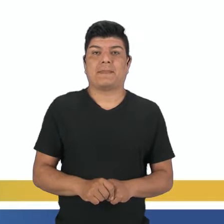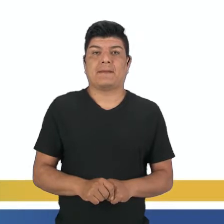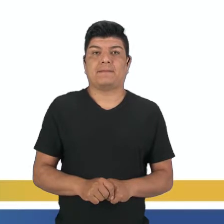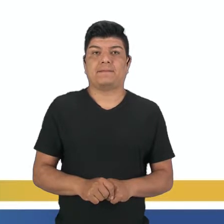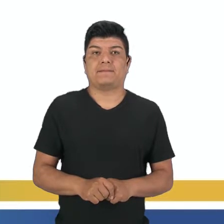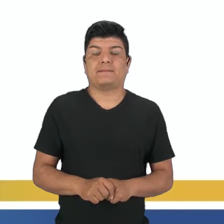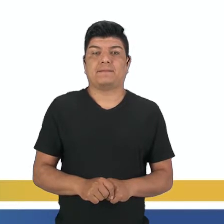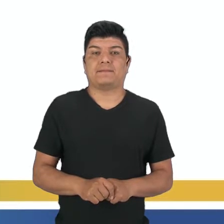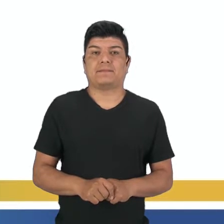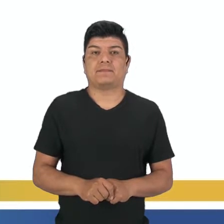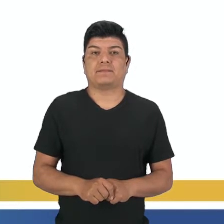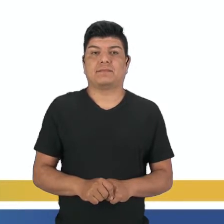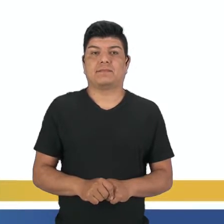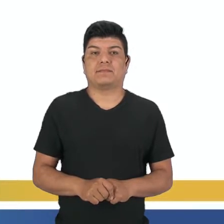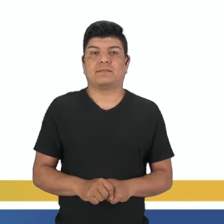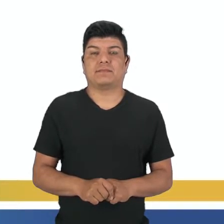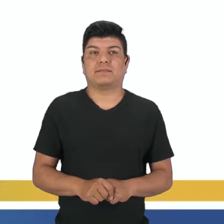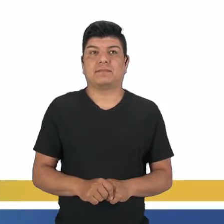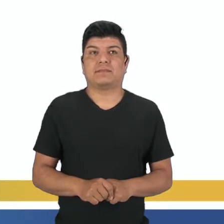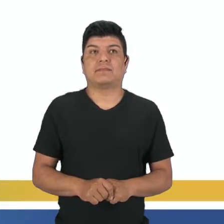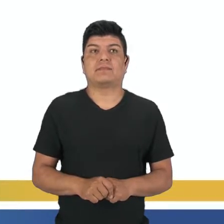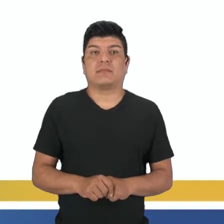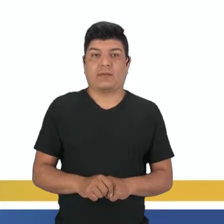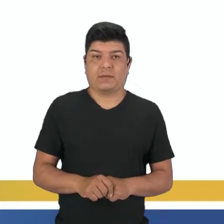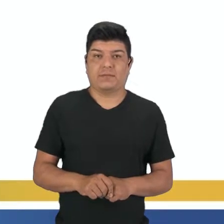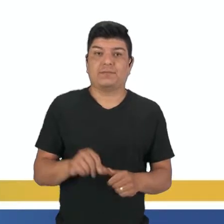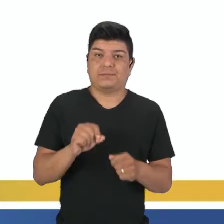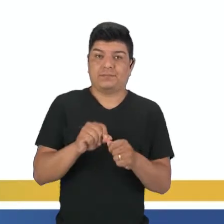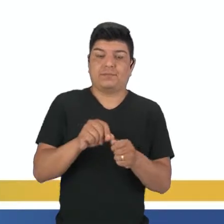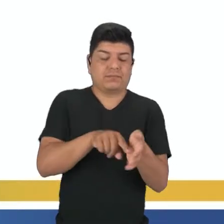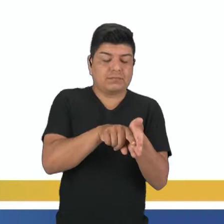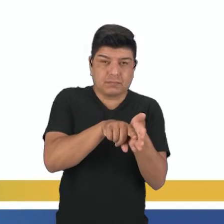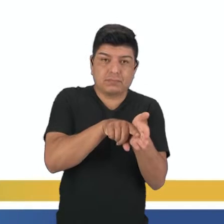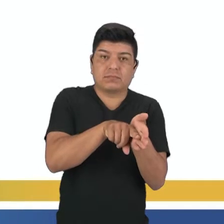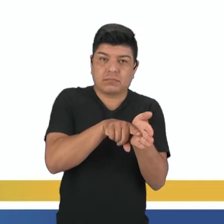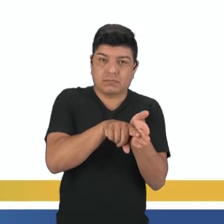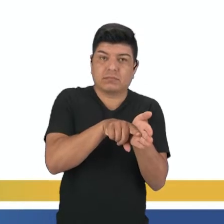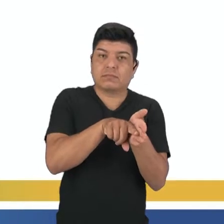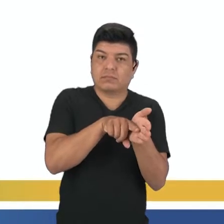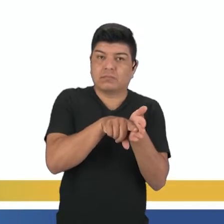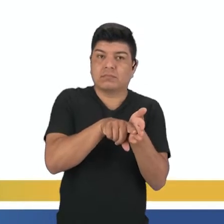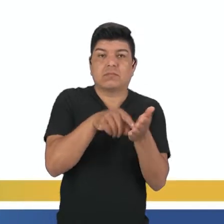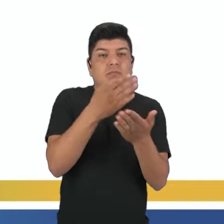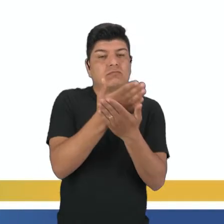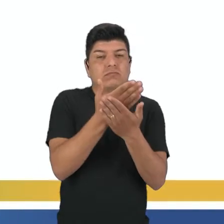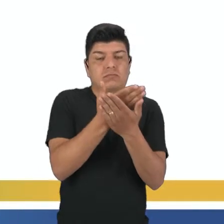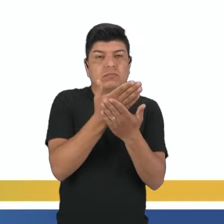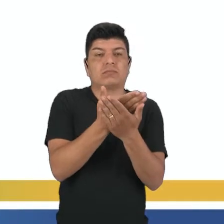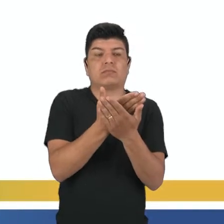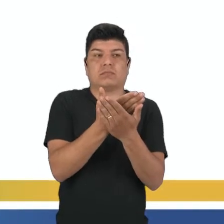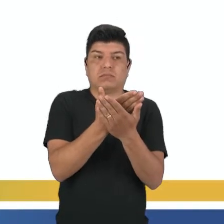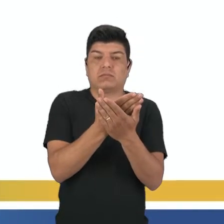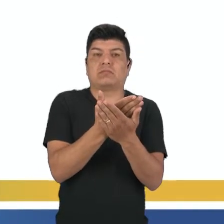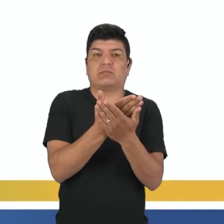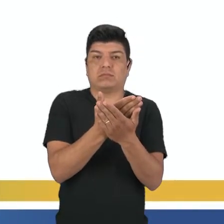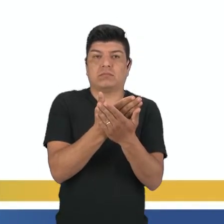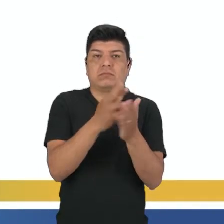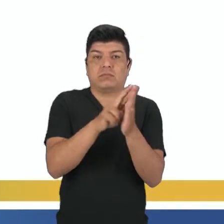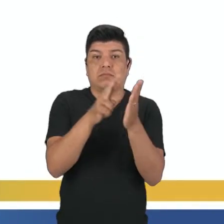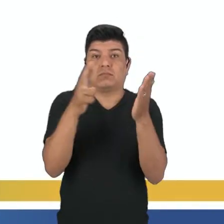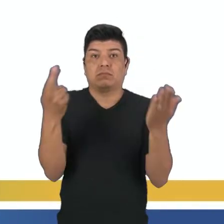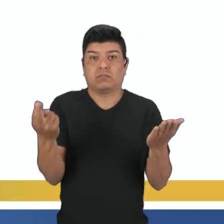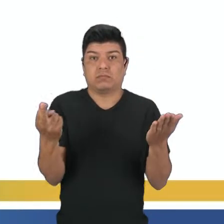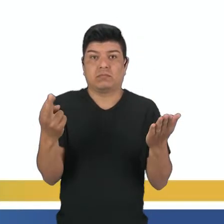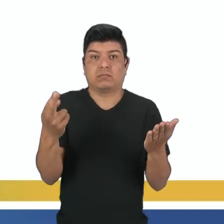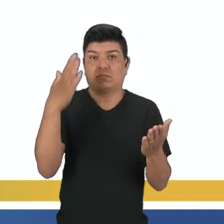umas perguntas, né? Ou seja, estou fazendo uma pesquisa, né? Uma encuesta é um estudo, uma pesquisa para uma revista